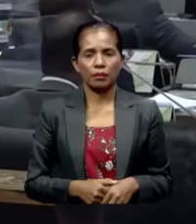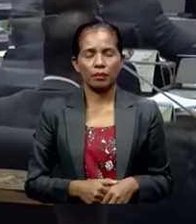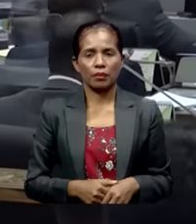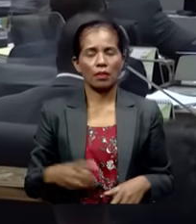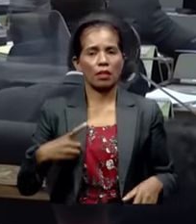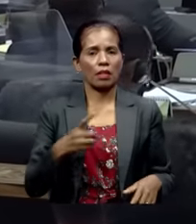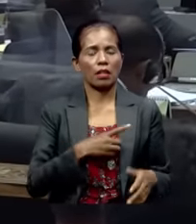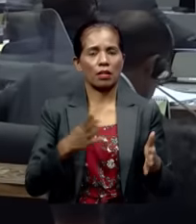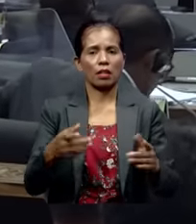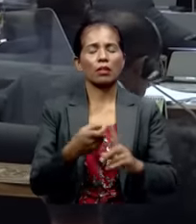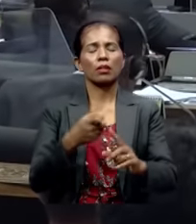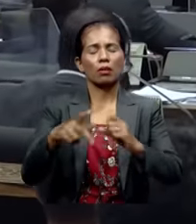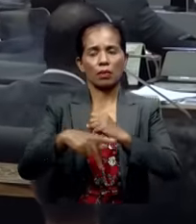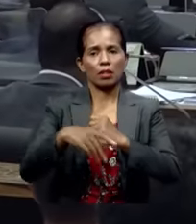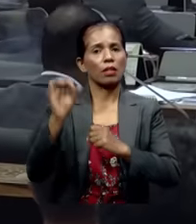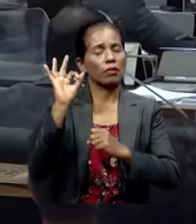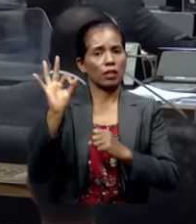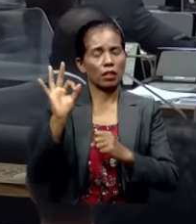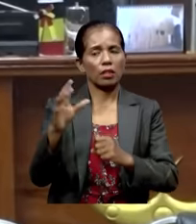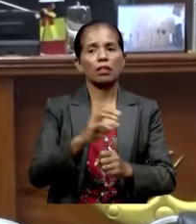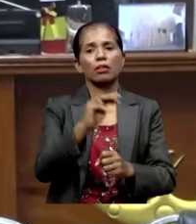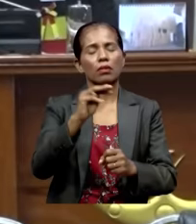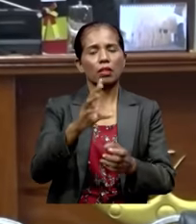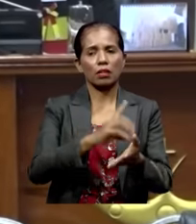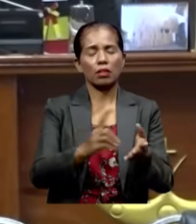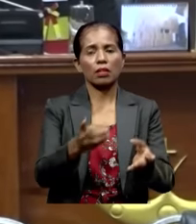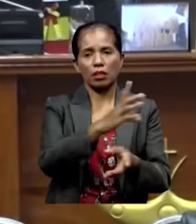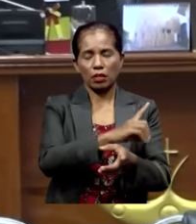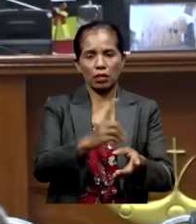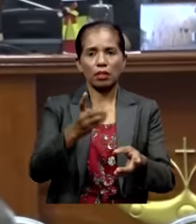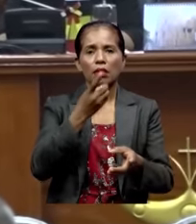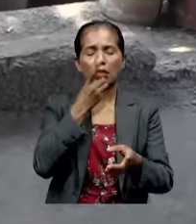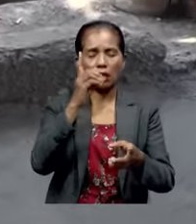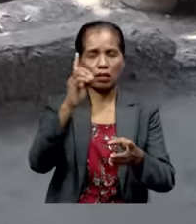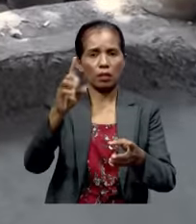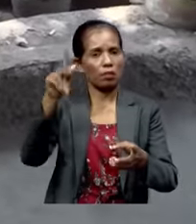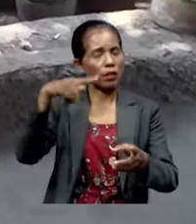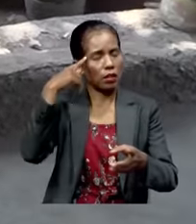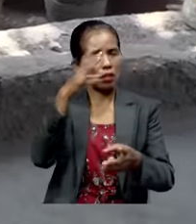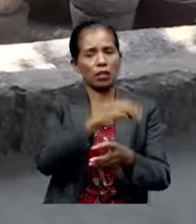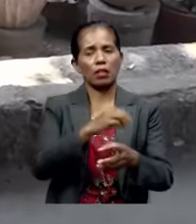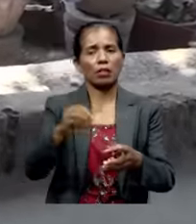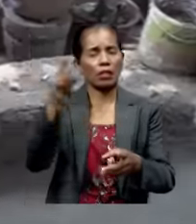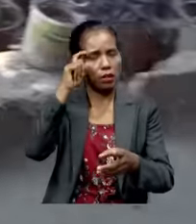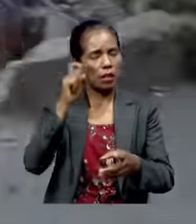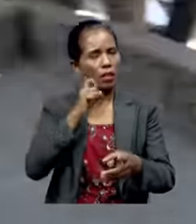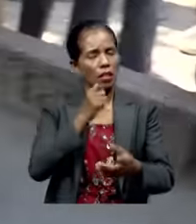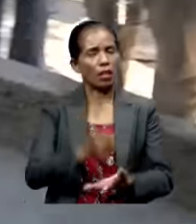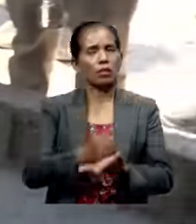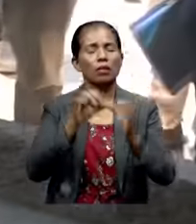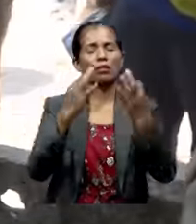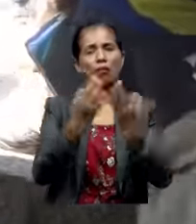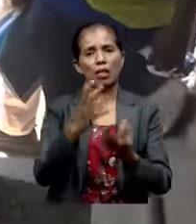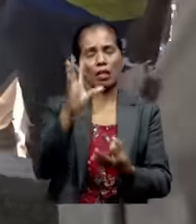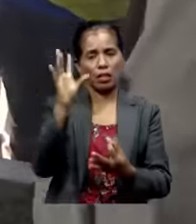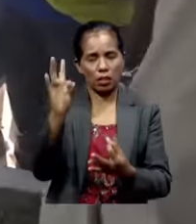Deputado Sira usi bancada Fretling segunda ne liu si deklarasang politika kritika primeiro-ministro Kaira Lassana Guzmão nia aktu nebe defende uma kain hitu